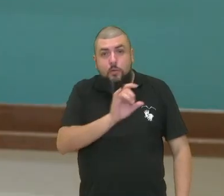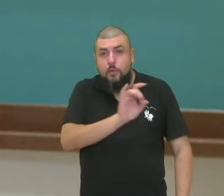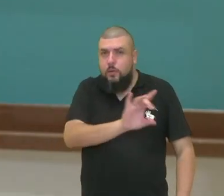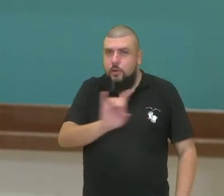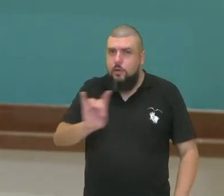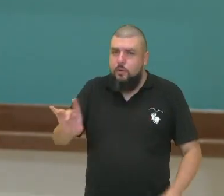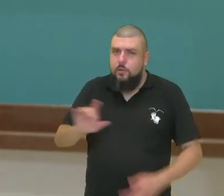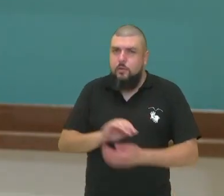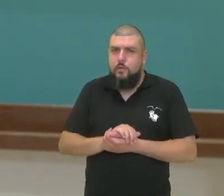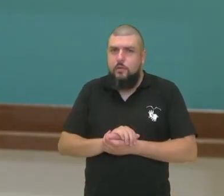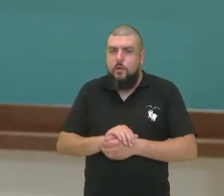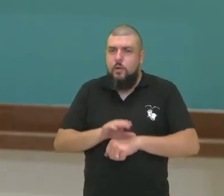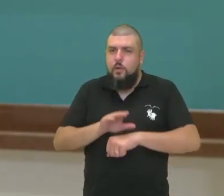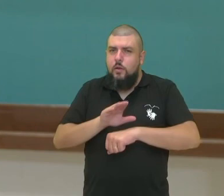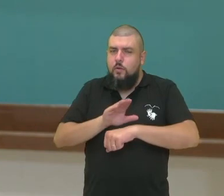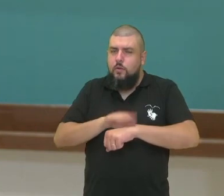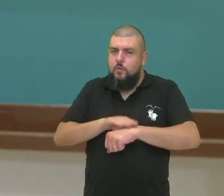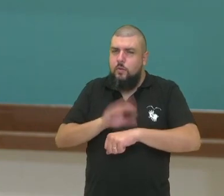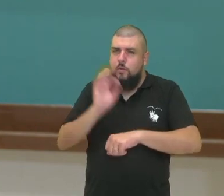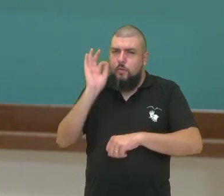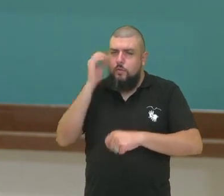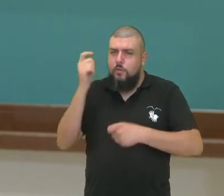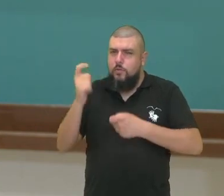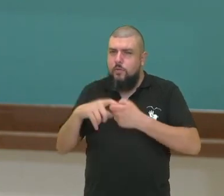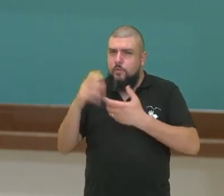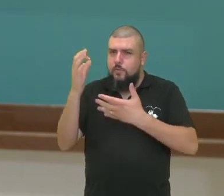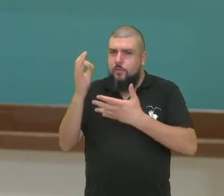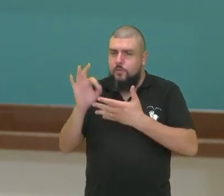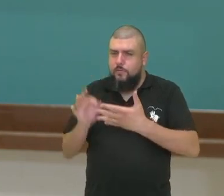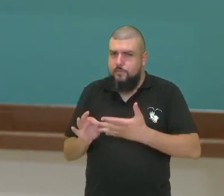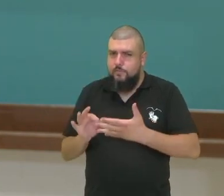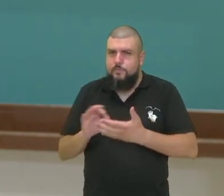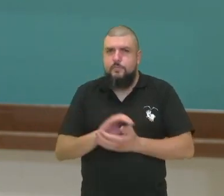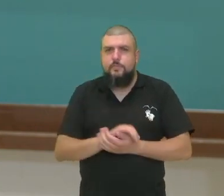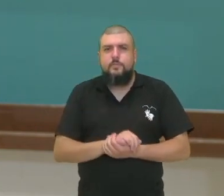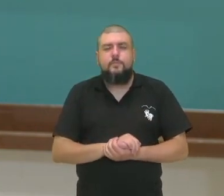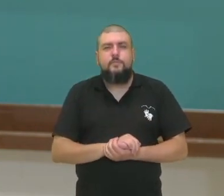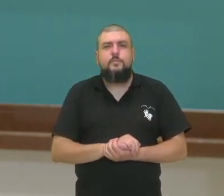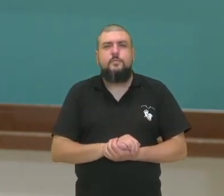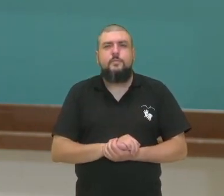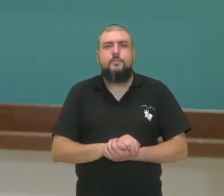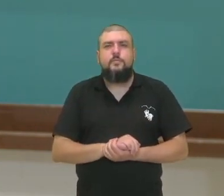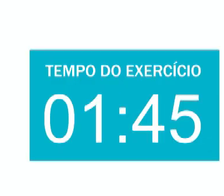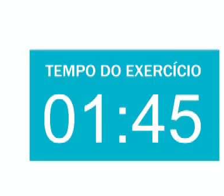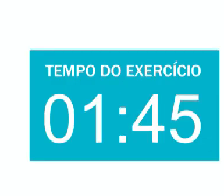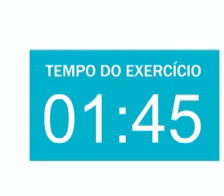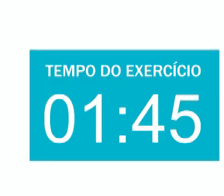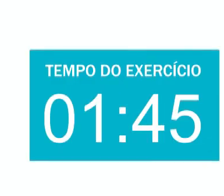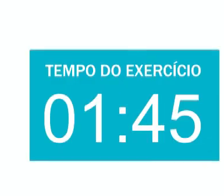sensível. Vou deixar vocês responderem e a gente já retorna para corrigir essa atividade.